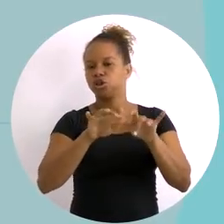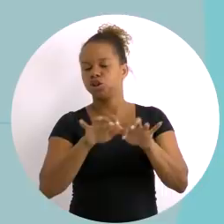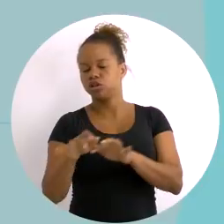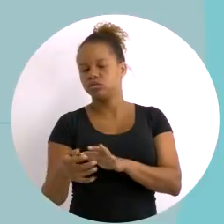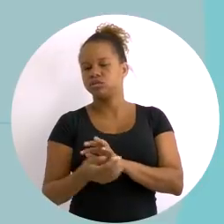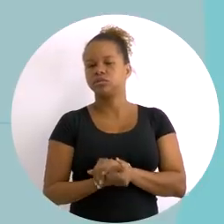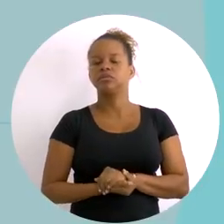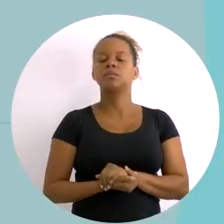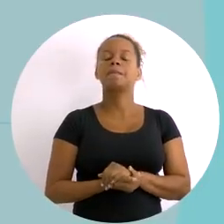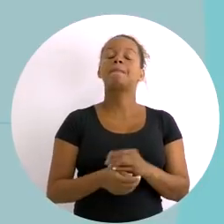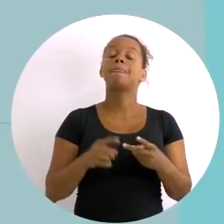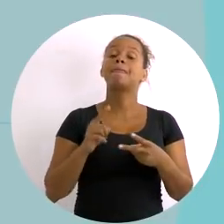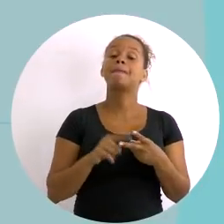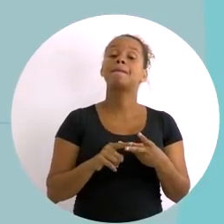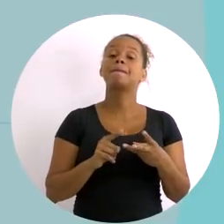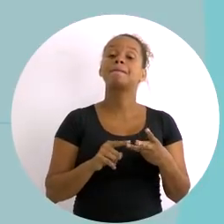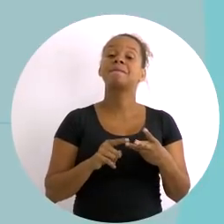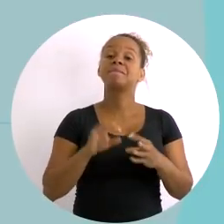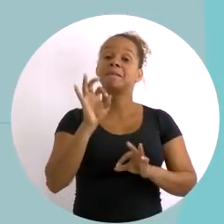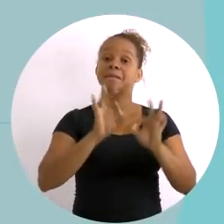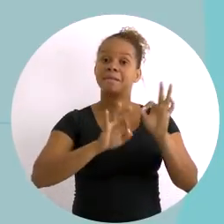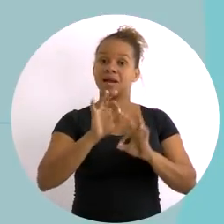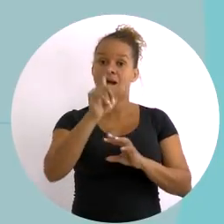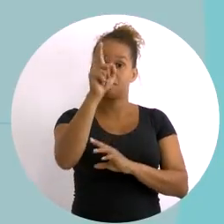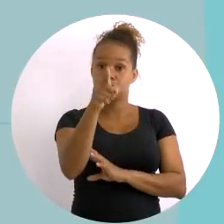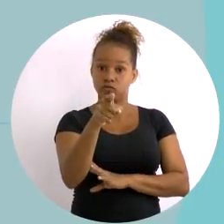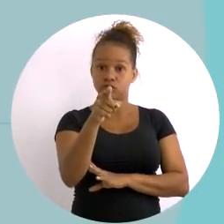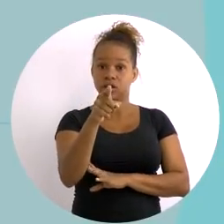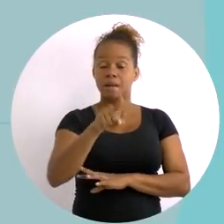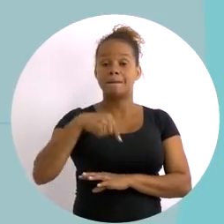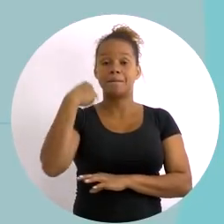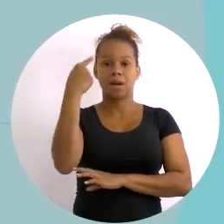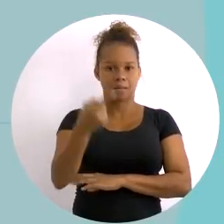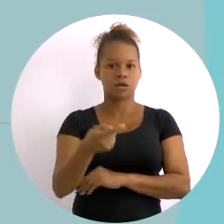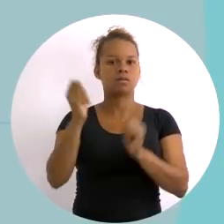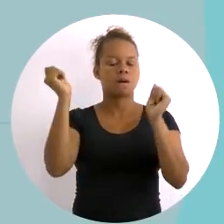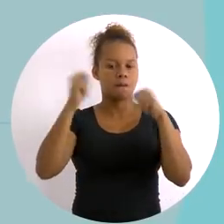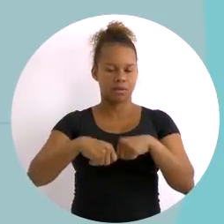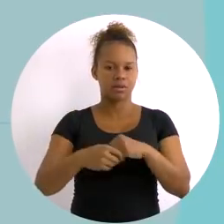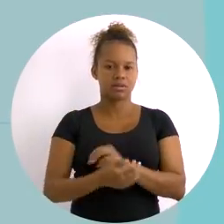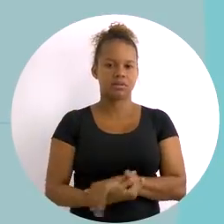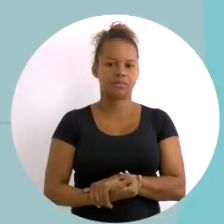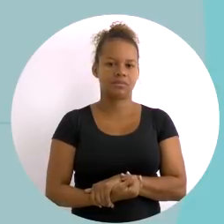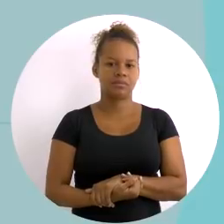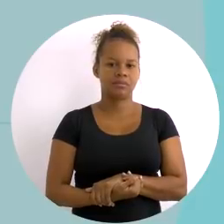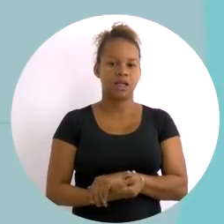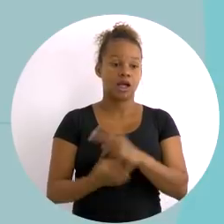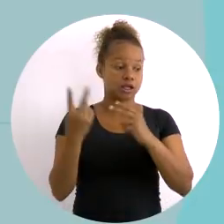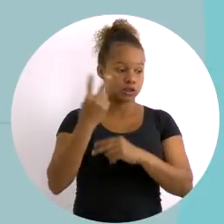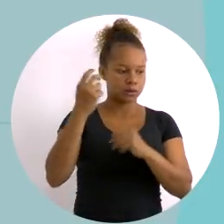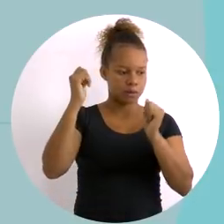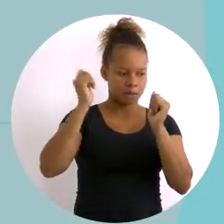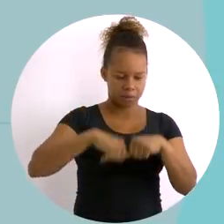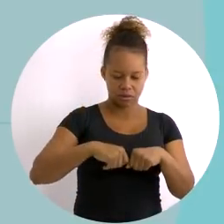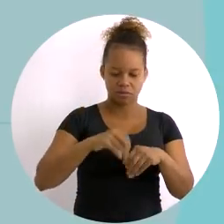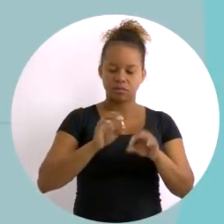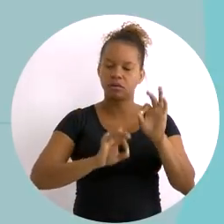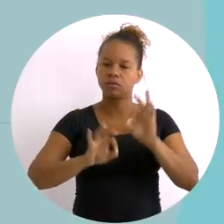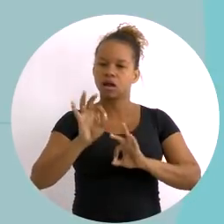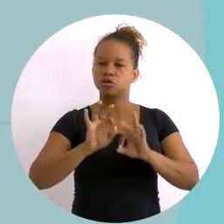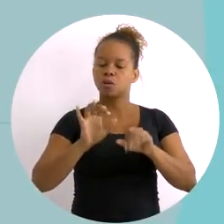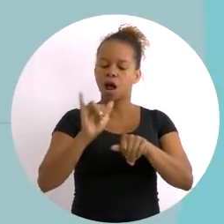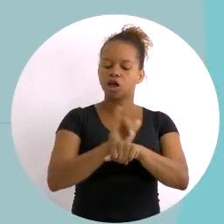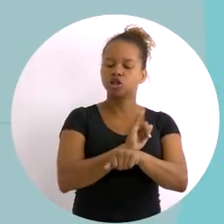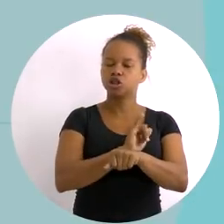digital, e preparar você para a próxima competência. Nossa segunda competência vai tratar sobre